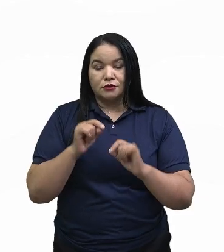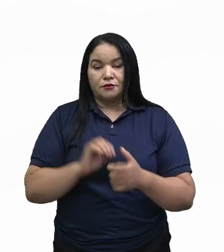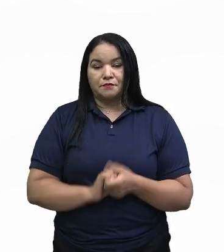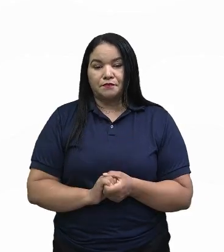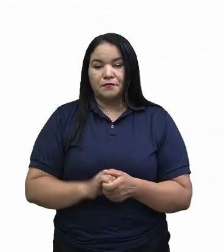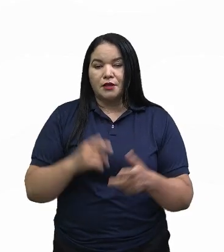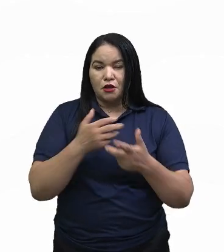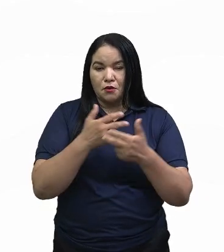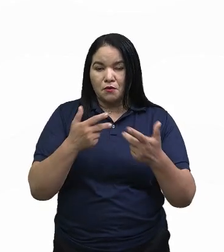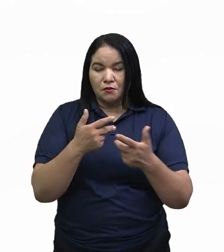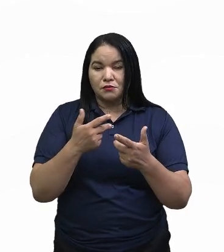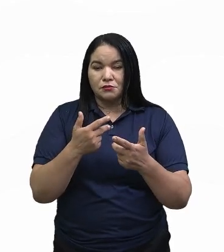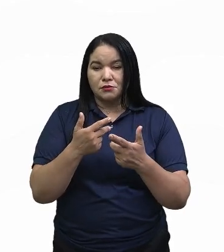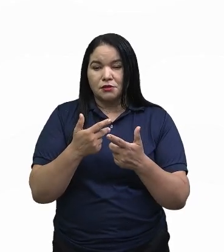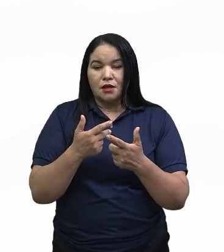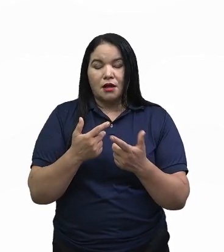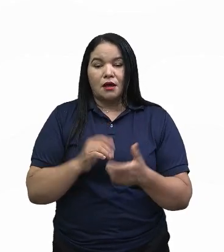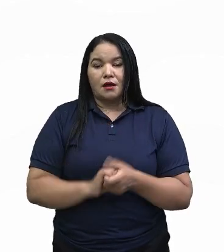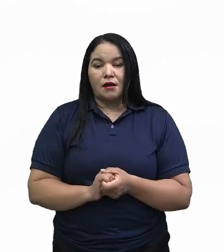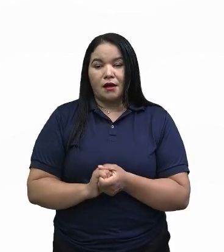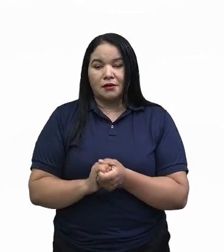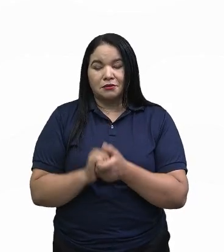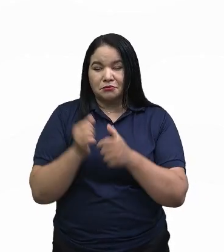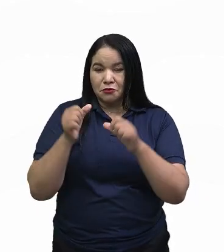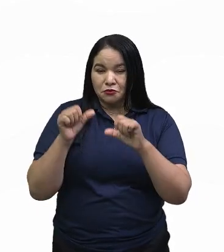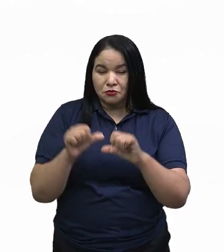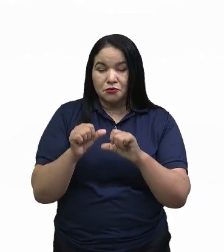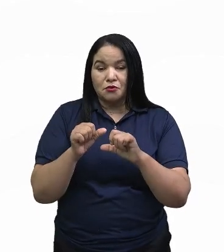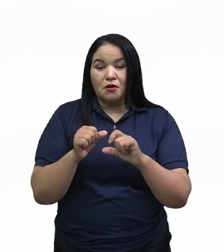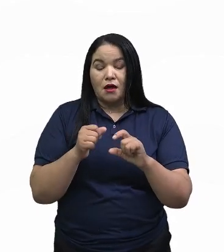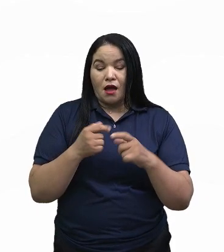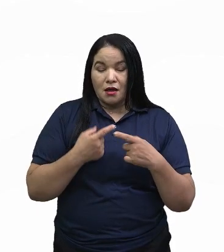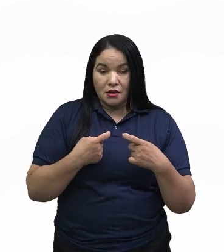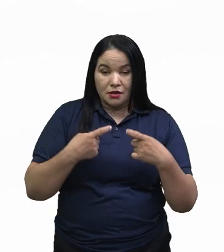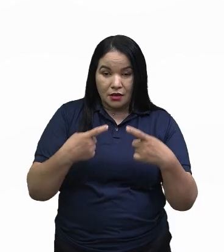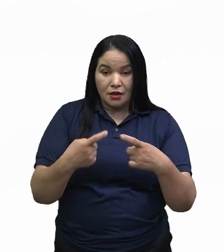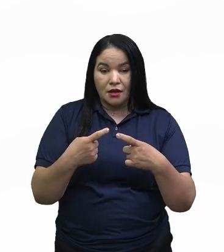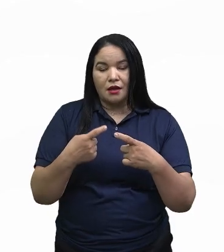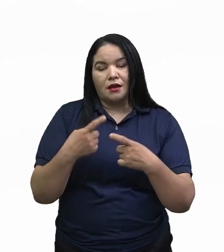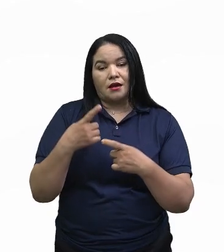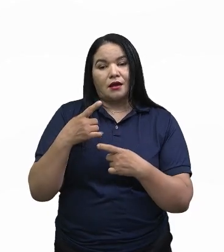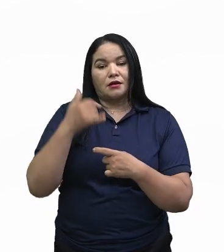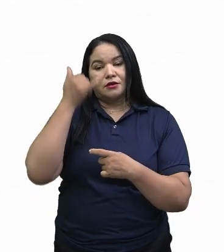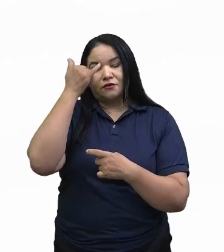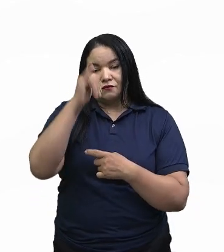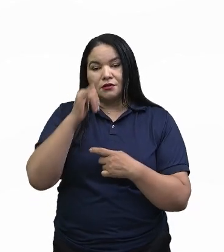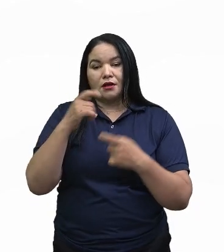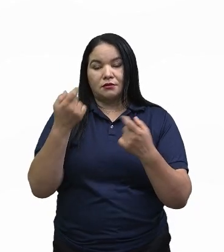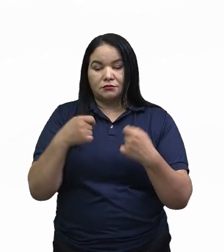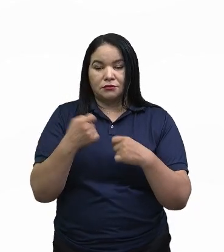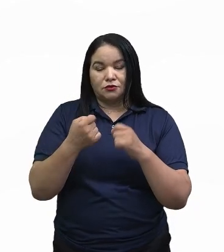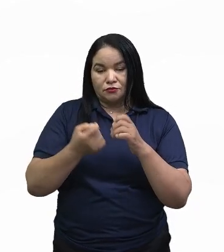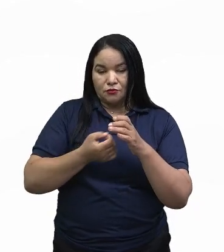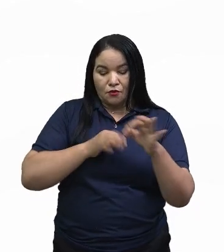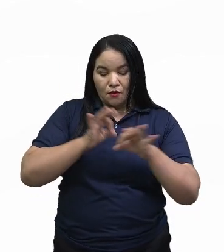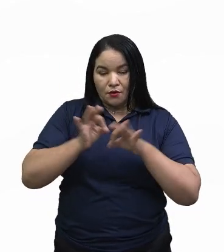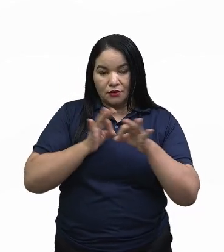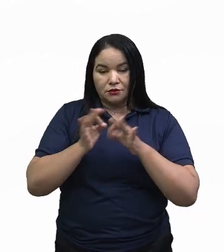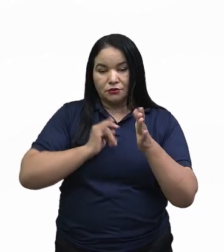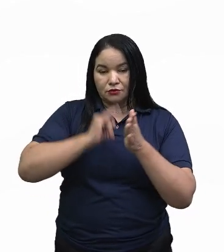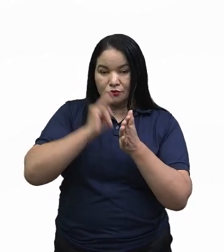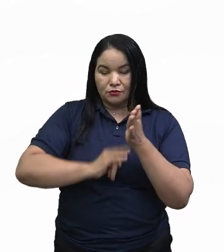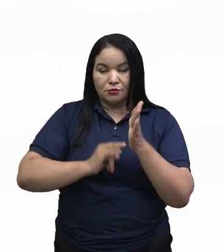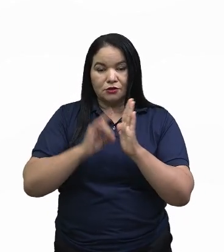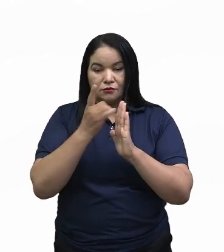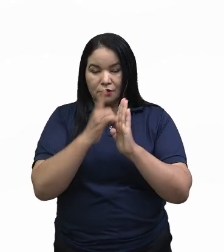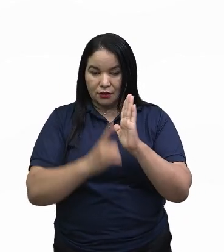as atrocidades que foram cometidas em guerras passadas, que nasce essa Declaração Universal. Tanto,